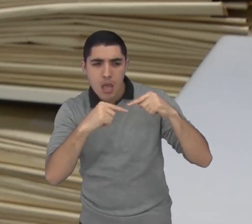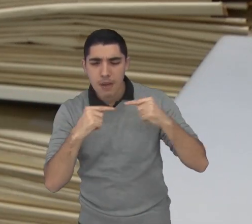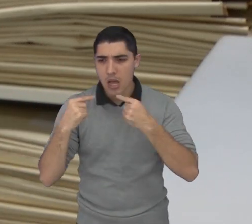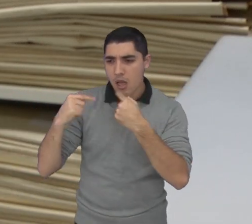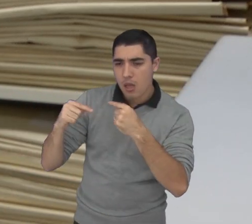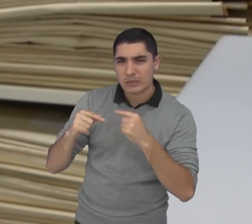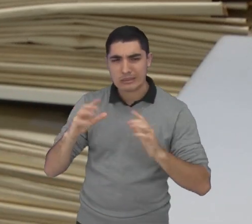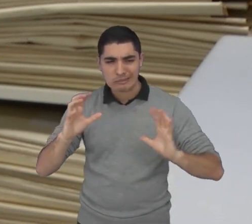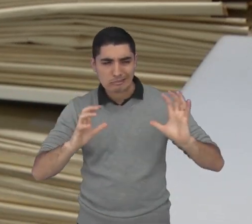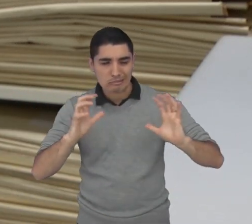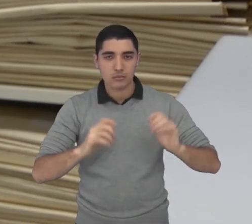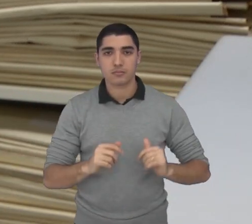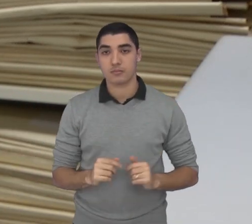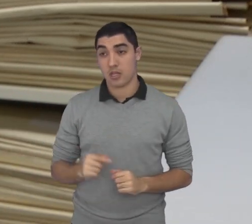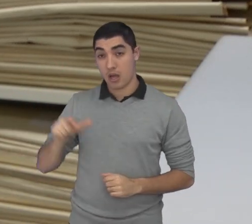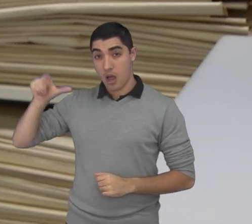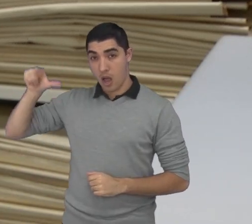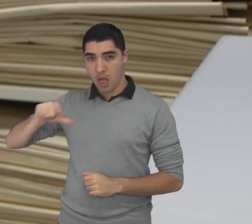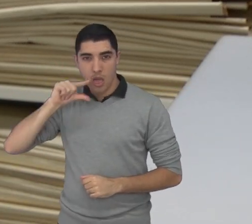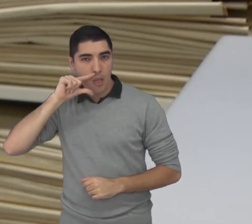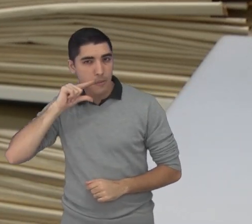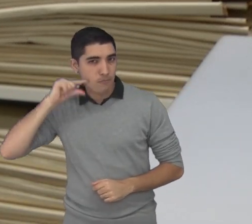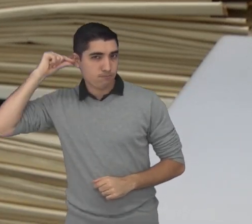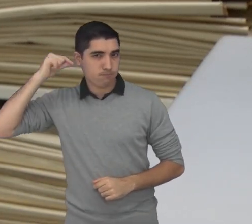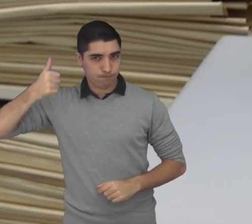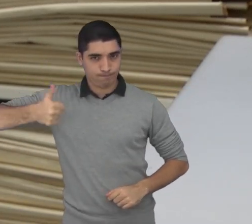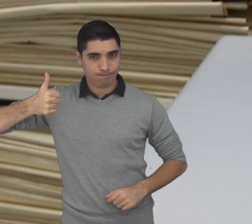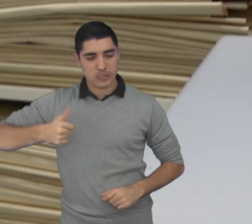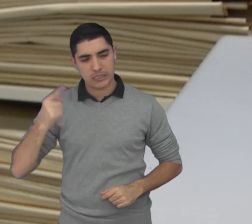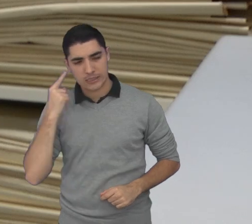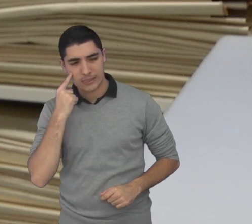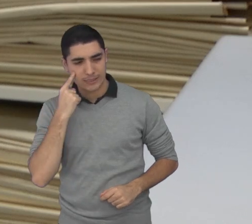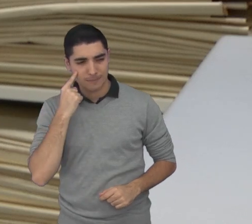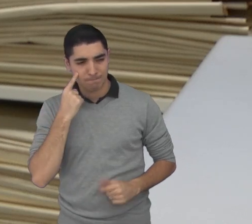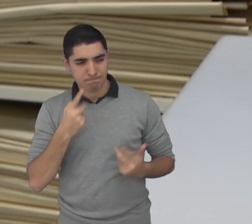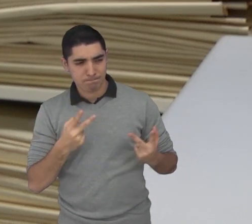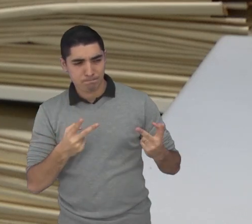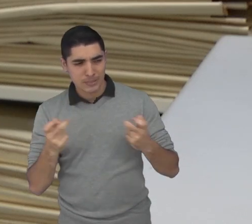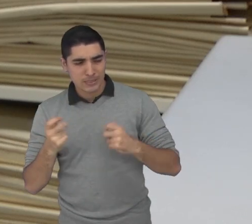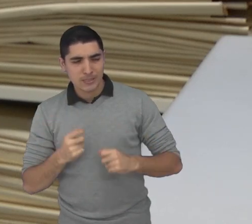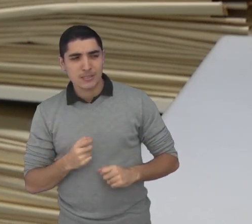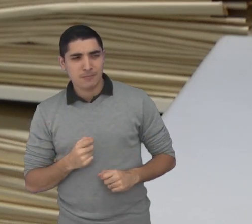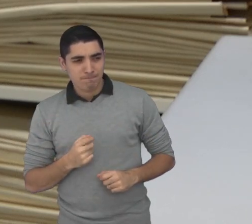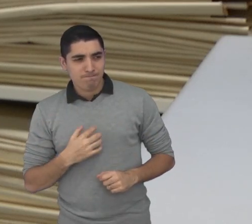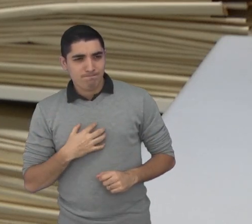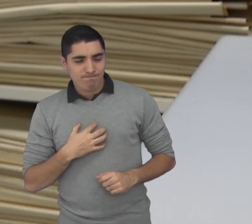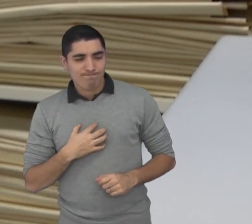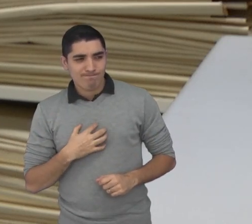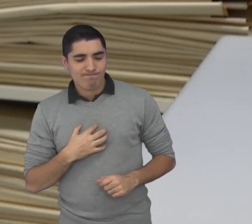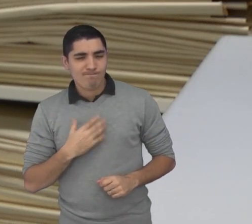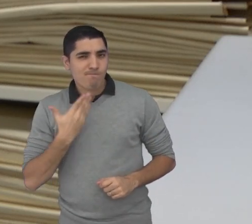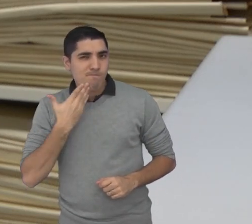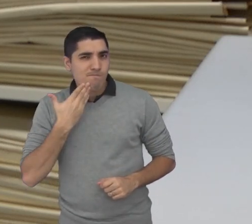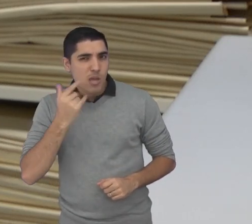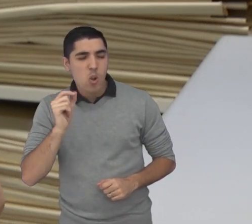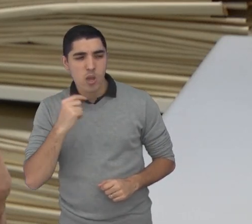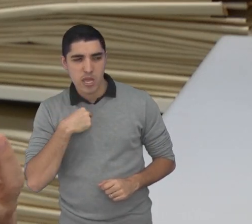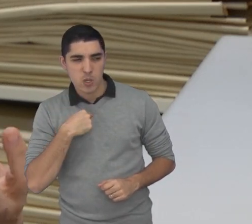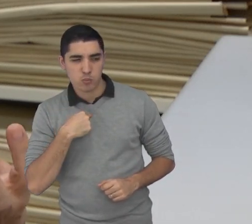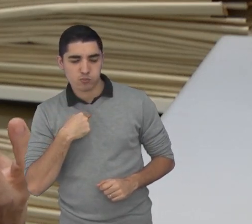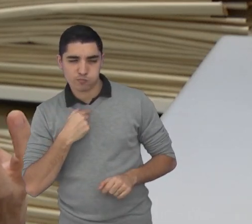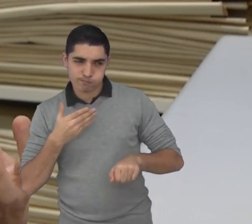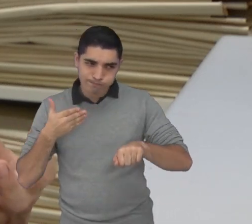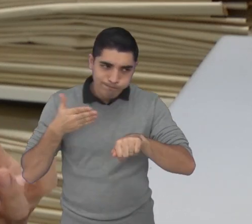ocorrer. E o próprio Dom Pedro percebe que ele sentiu, na verdade,